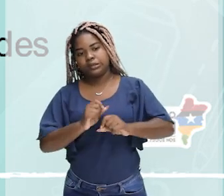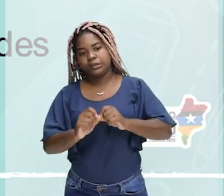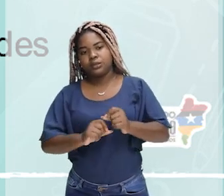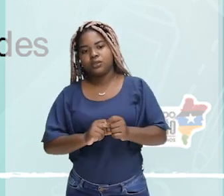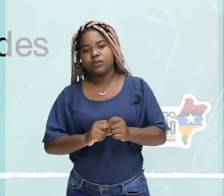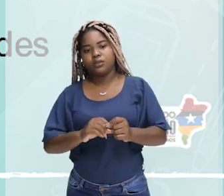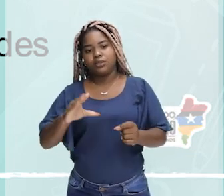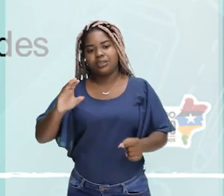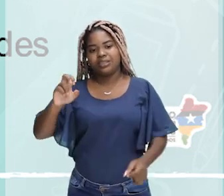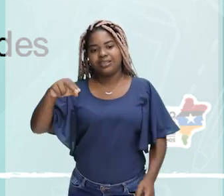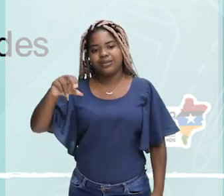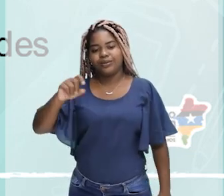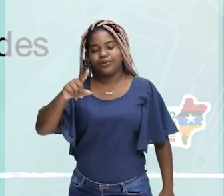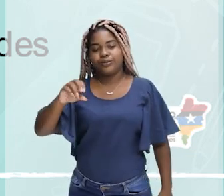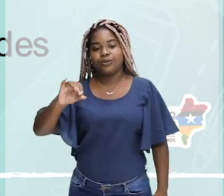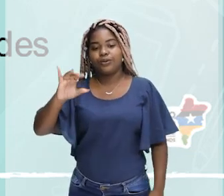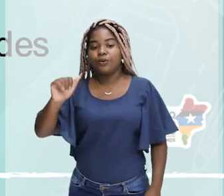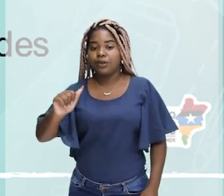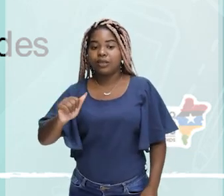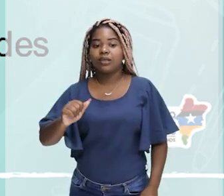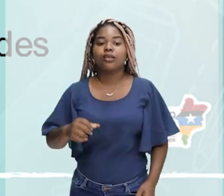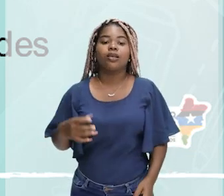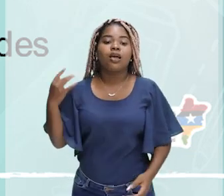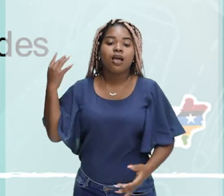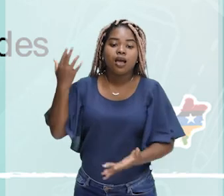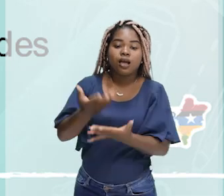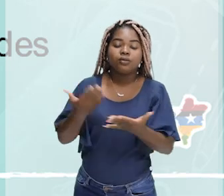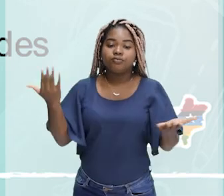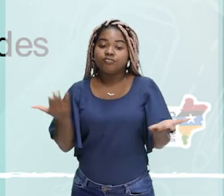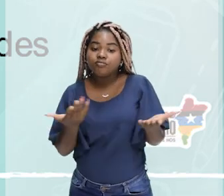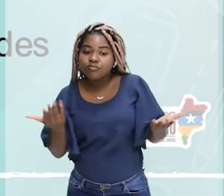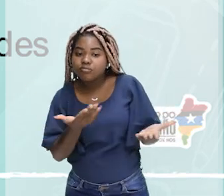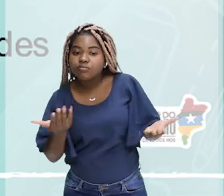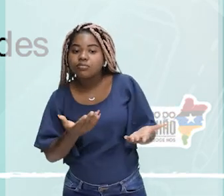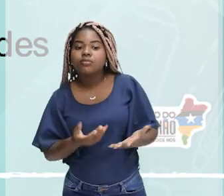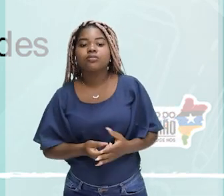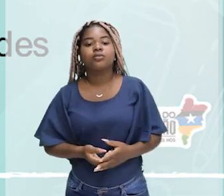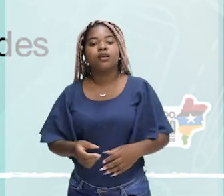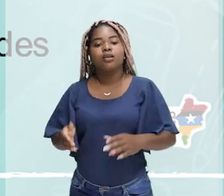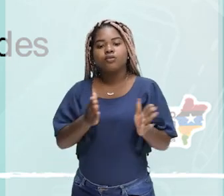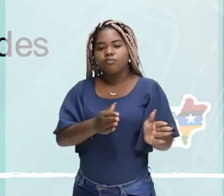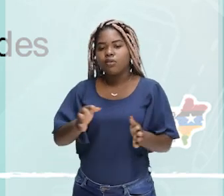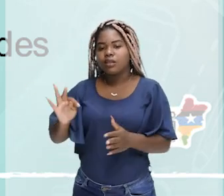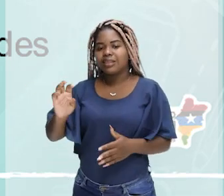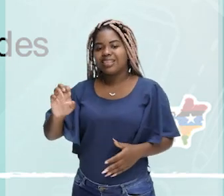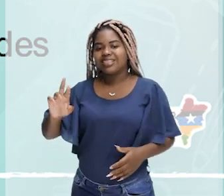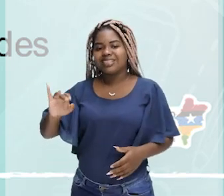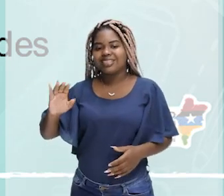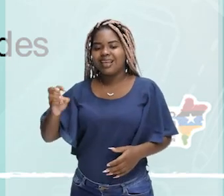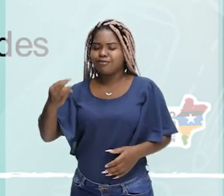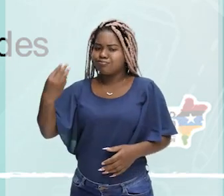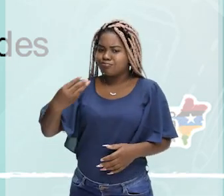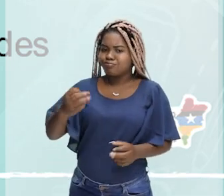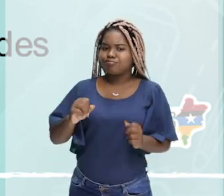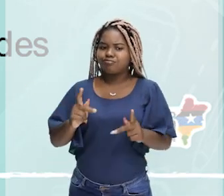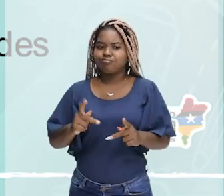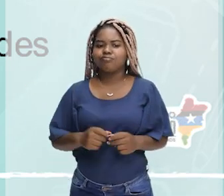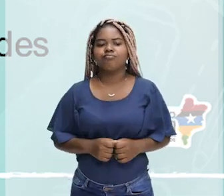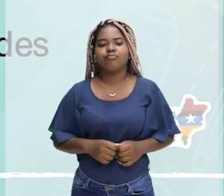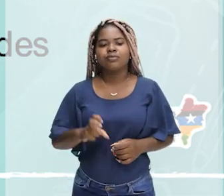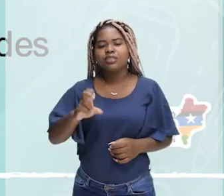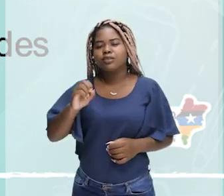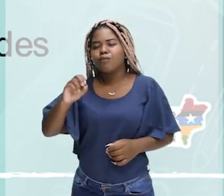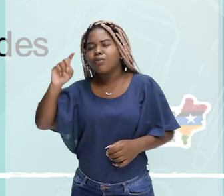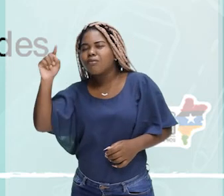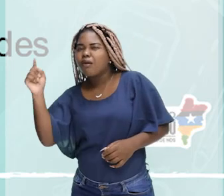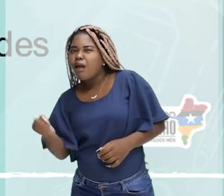era Cenozoica, ou seja, a era mais recente, né? E já no período aí do Terciário, tá? 50 milhões de anos para cá, pouquinha